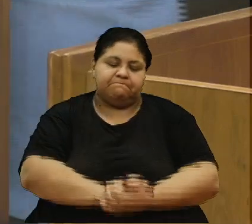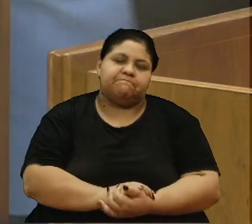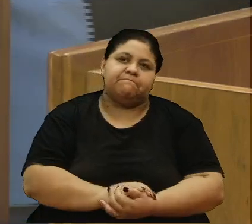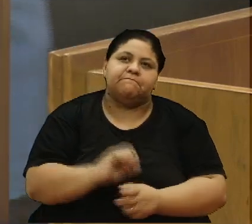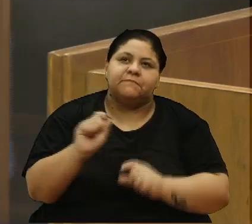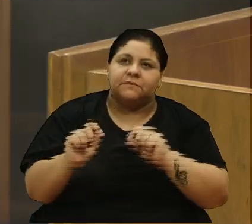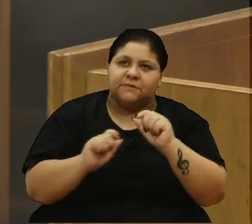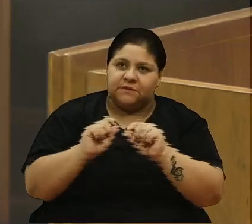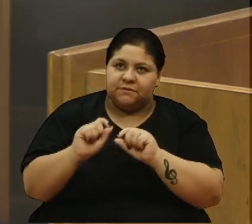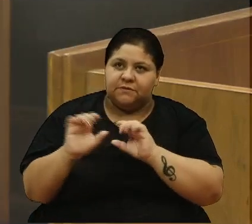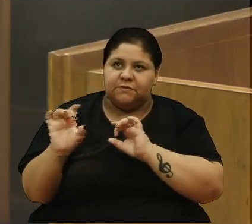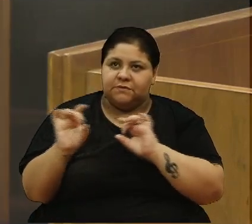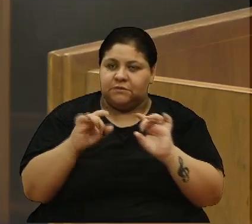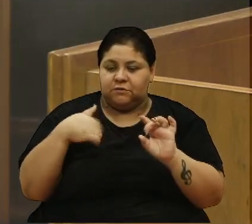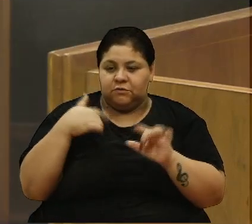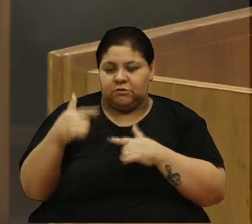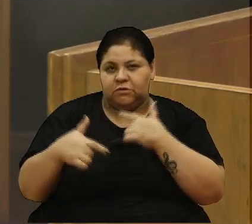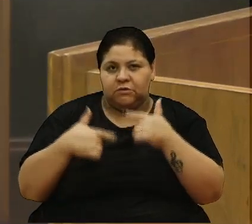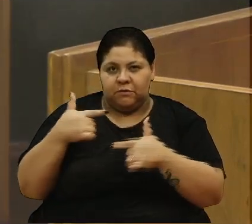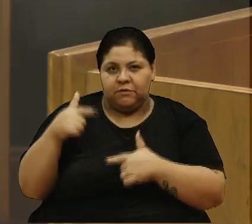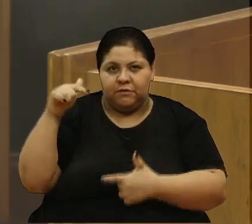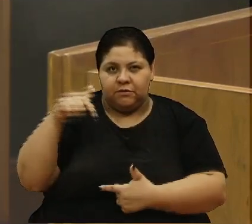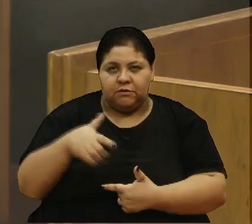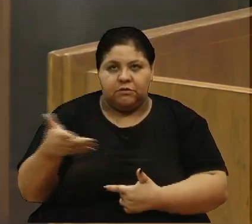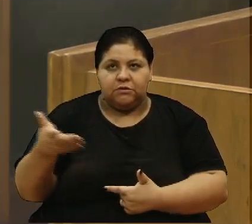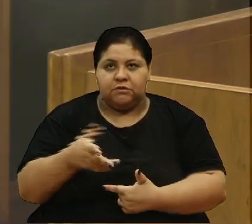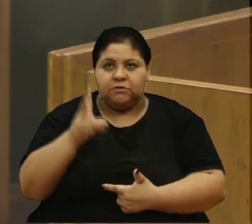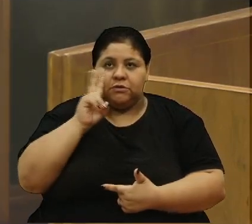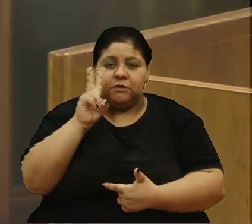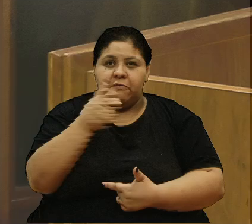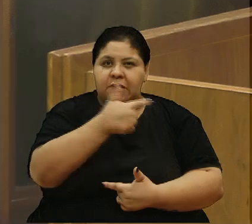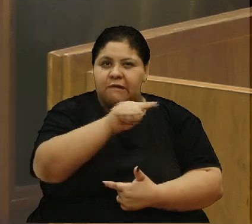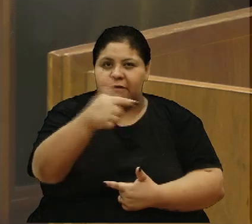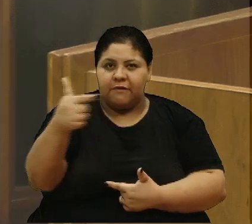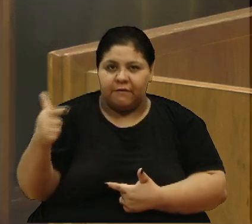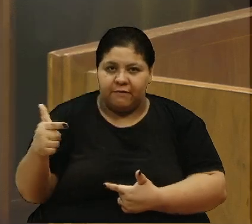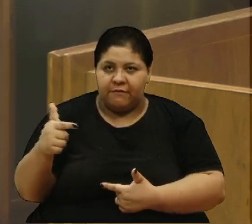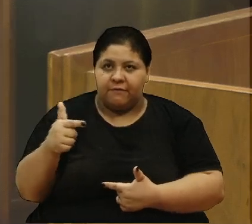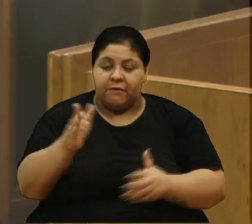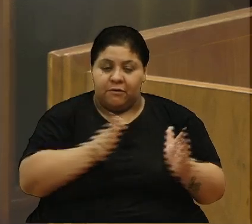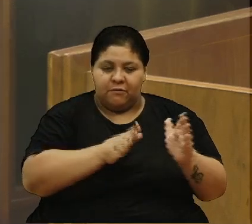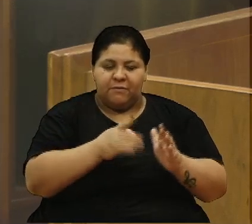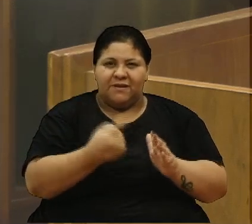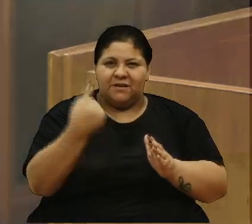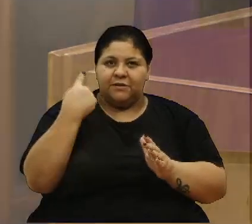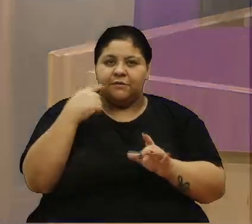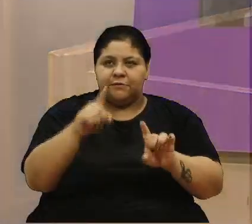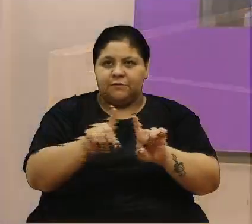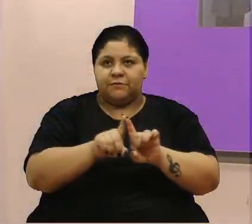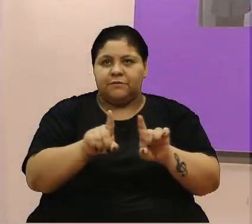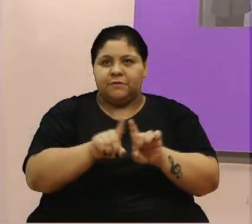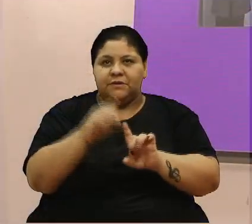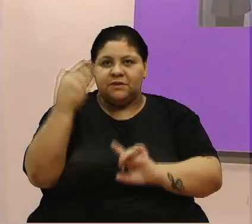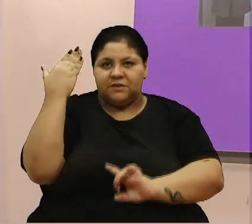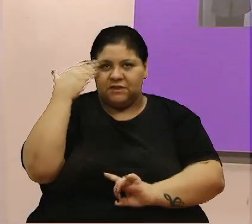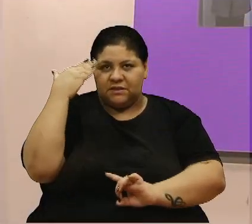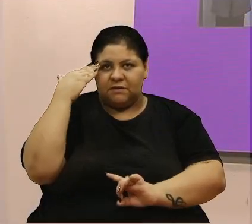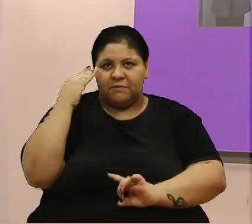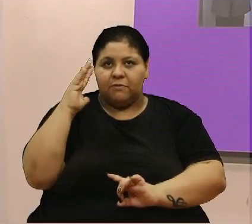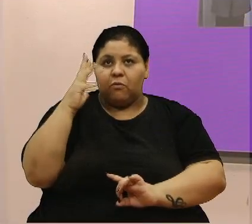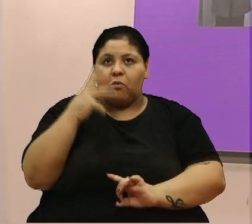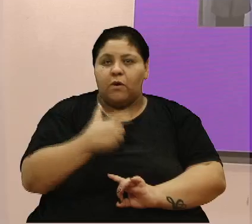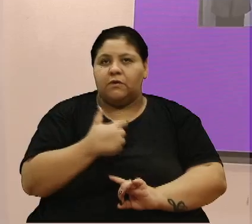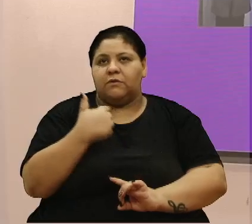Quem acompanha, né, o meu trabalho aqui, já viu em outros momentos e na legislatura anterior mesmo, sabe o